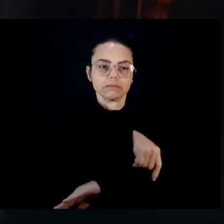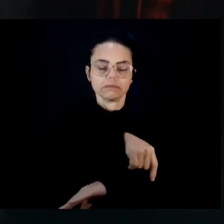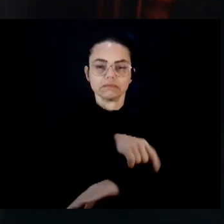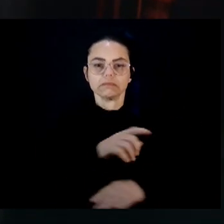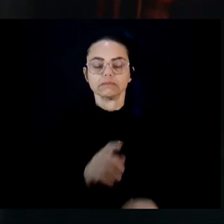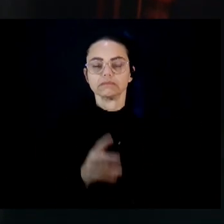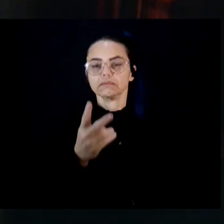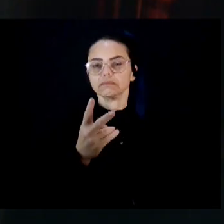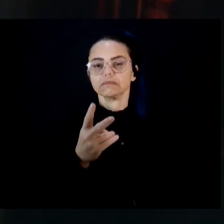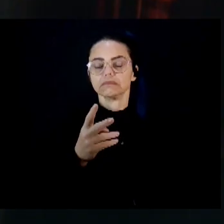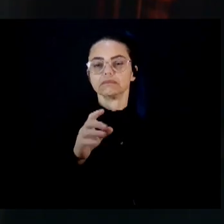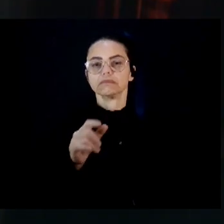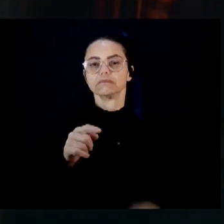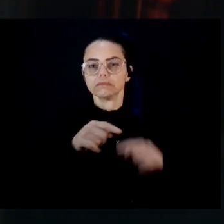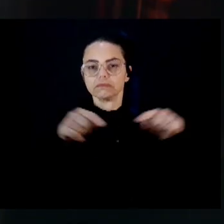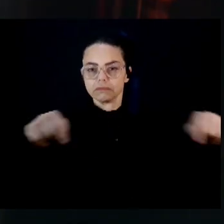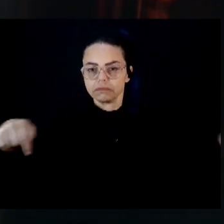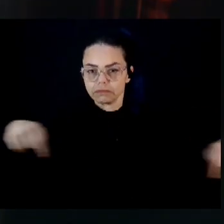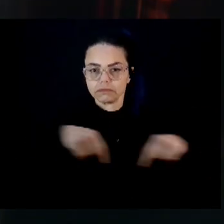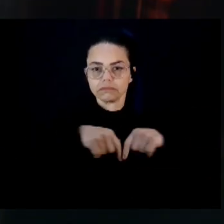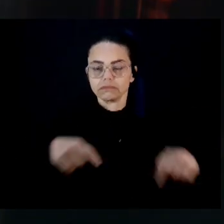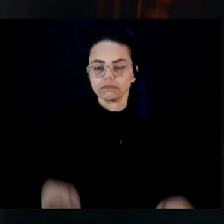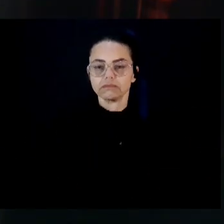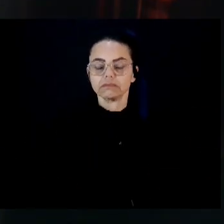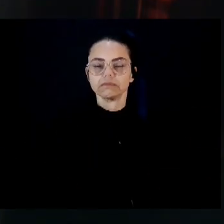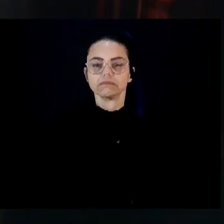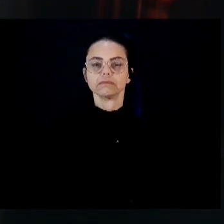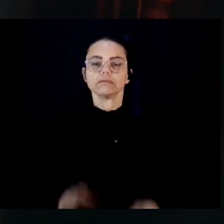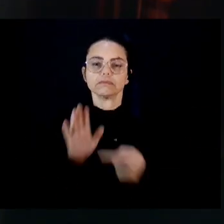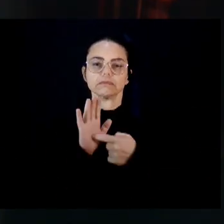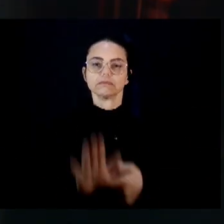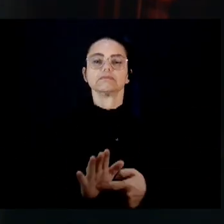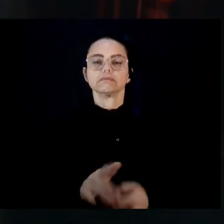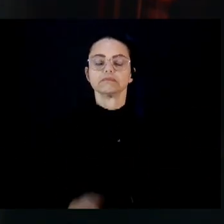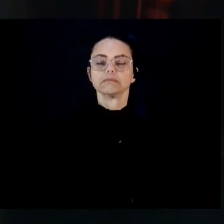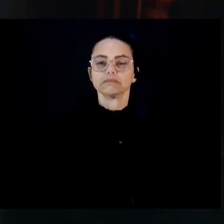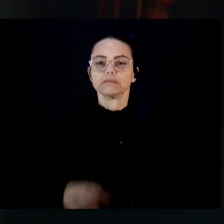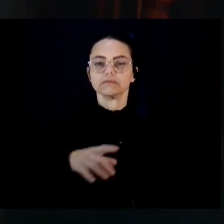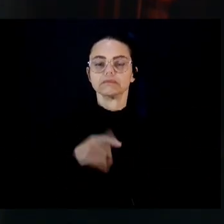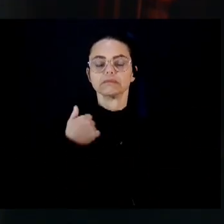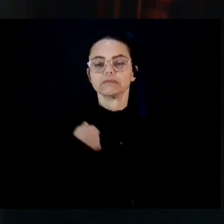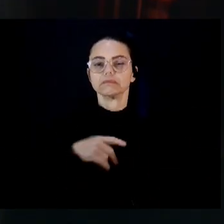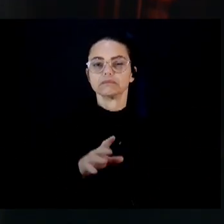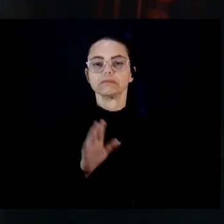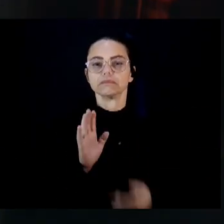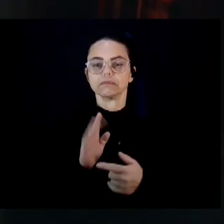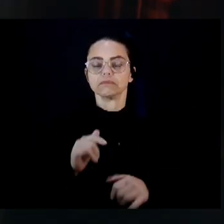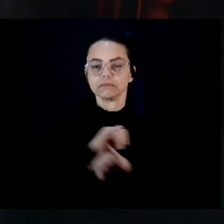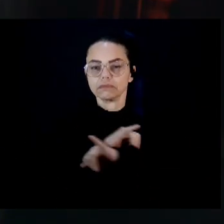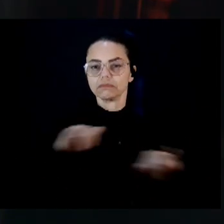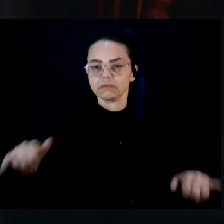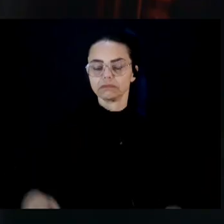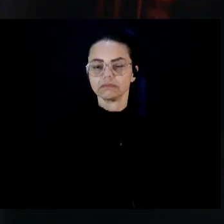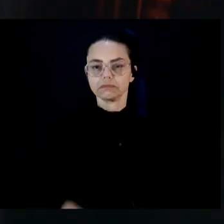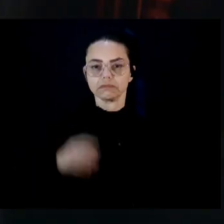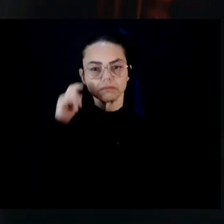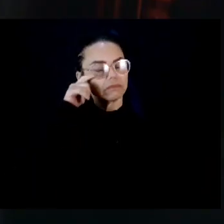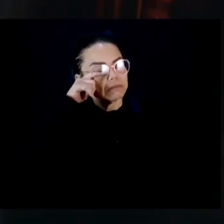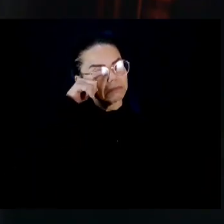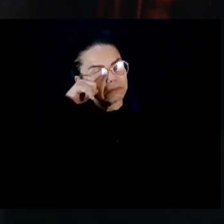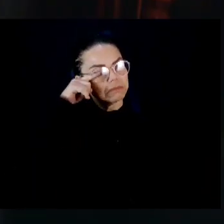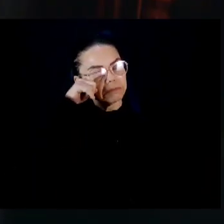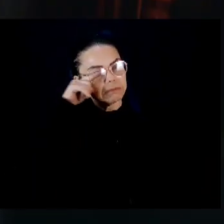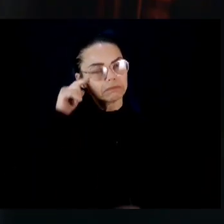meses. A área está sinalizada com cones, placas e fitas para garantir a segurança de pedestres. Então, você que circula ali pela